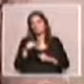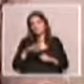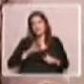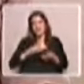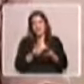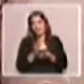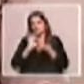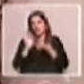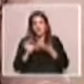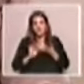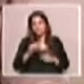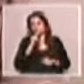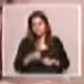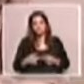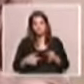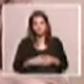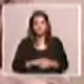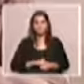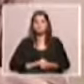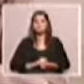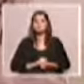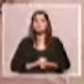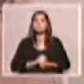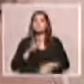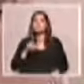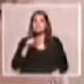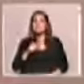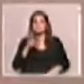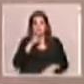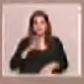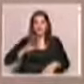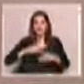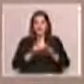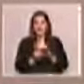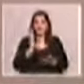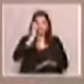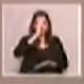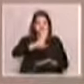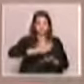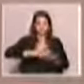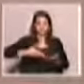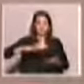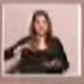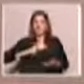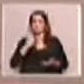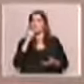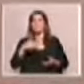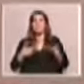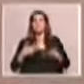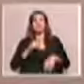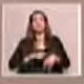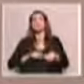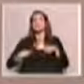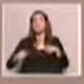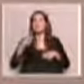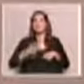à própria características do queijo. João, na sua perspectiva, a partir do momento em que se abre um queijo destes, os famosos queijos de quilo, quanto tempo é que ele aguenta,